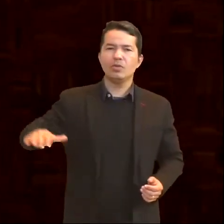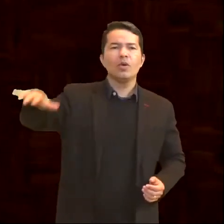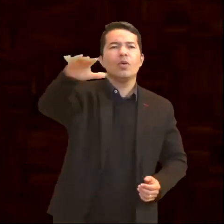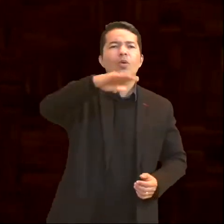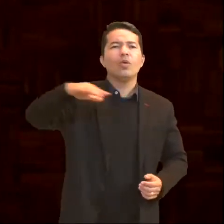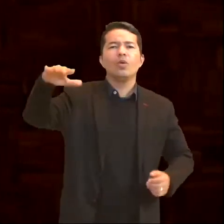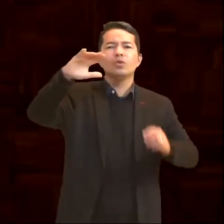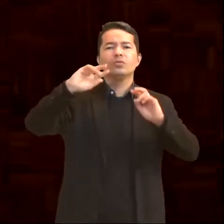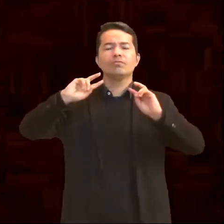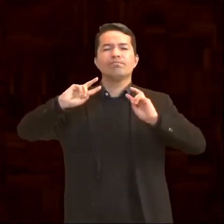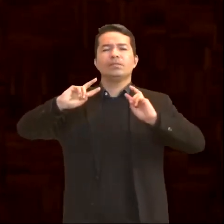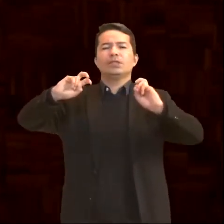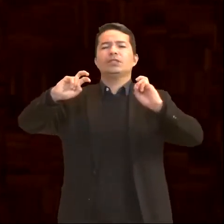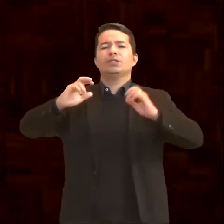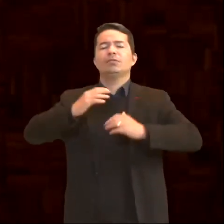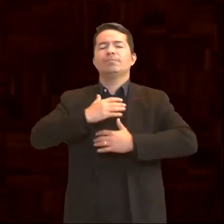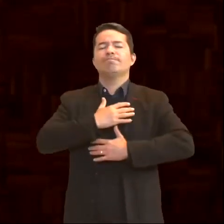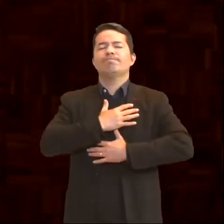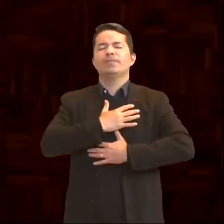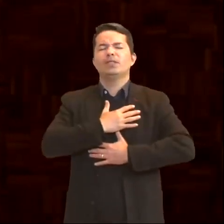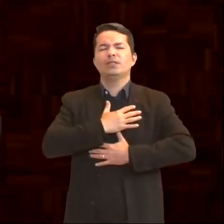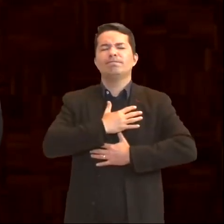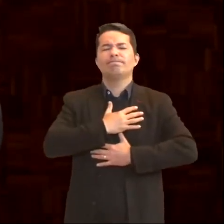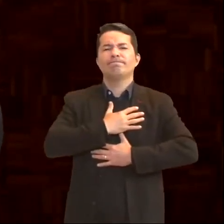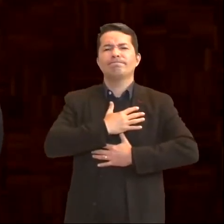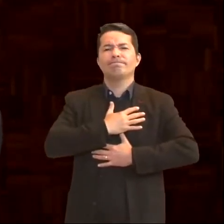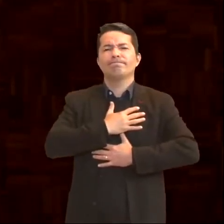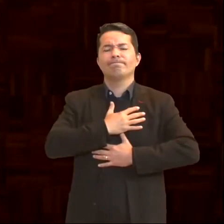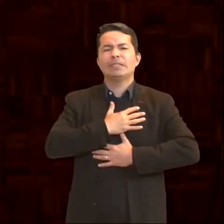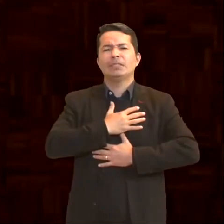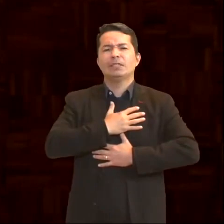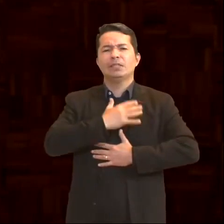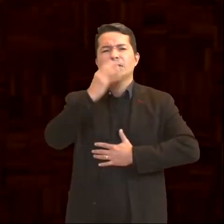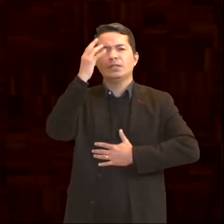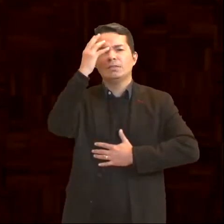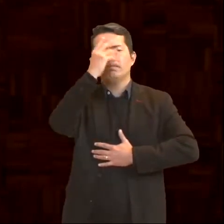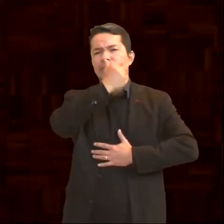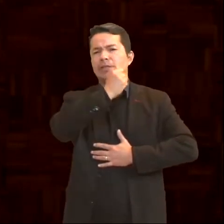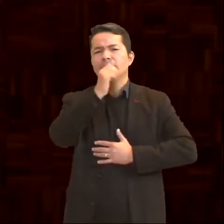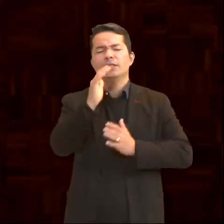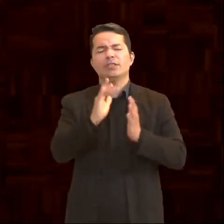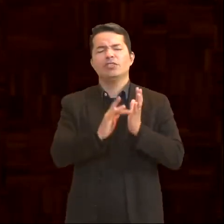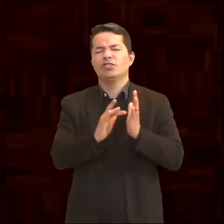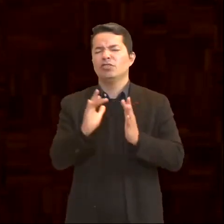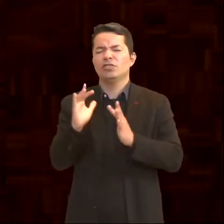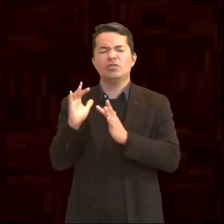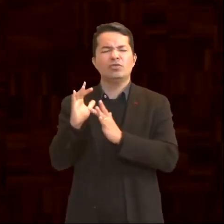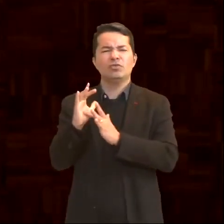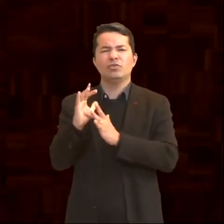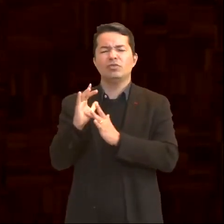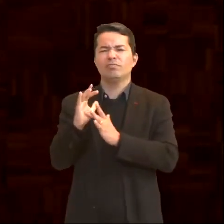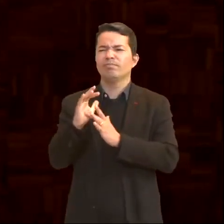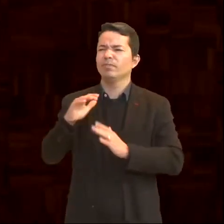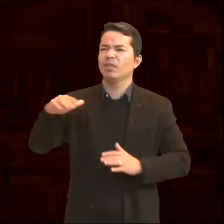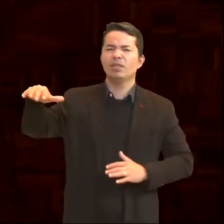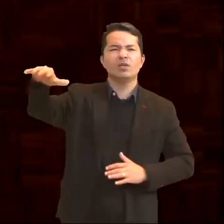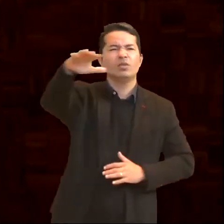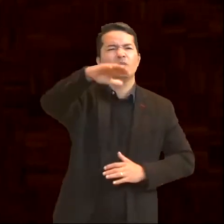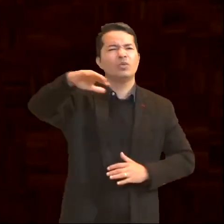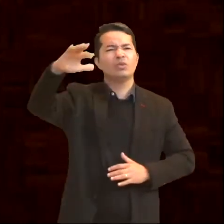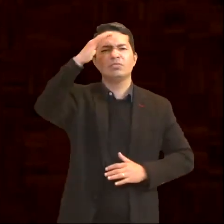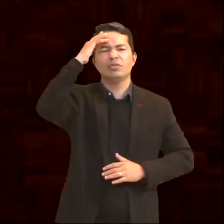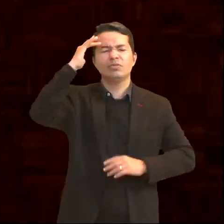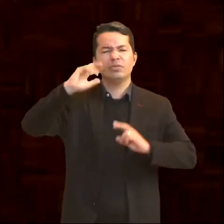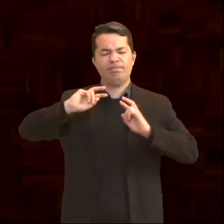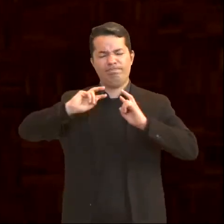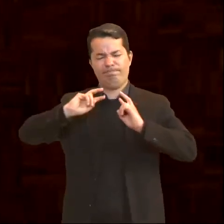ensina. Que essa beleza de Jesus possa ser vista em